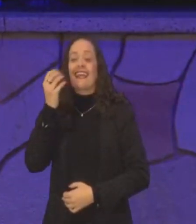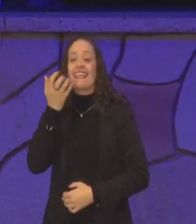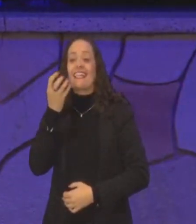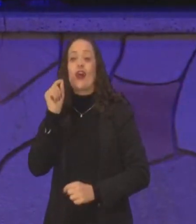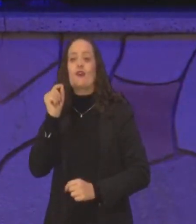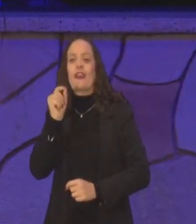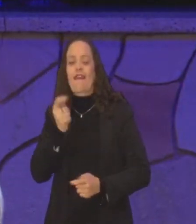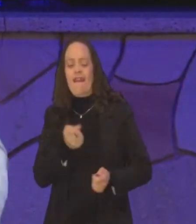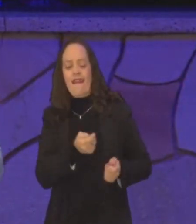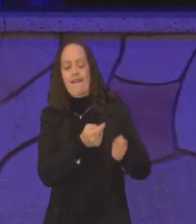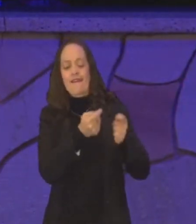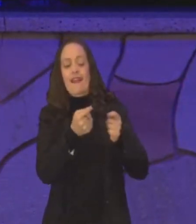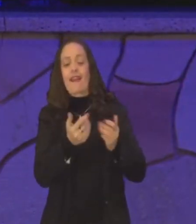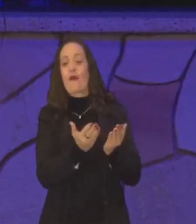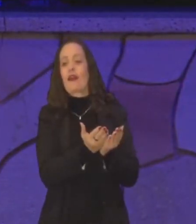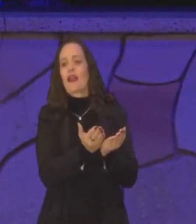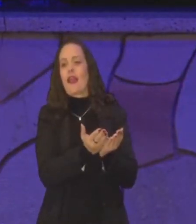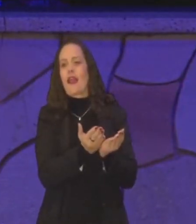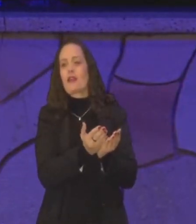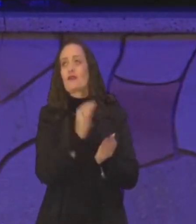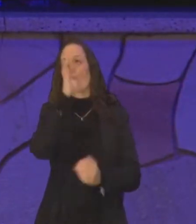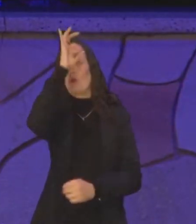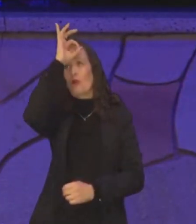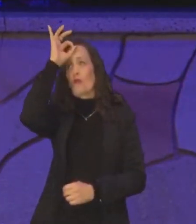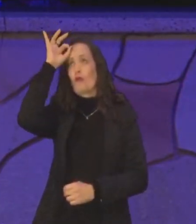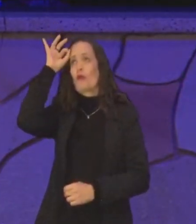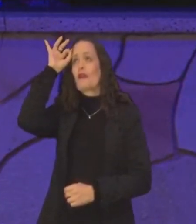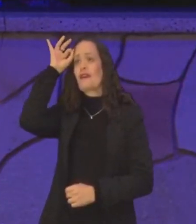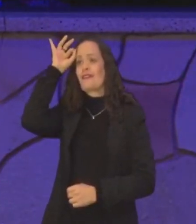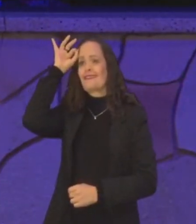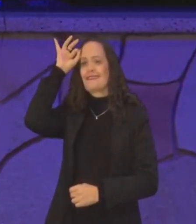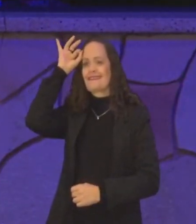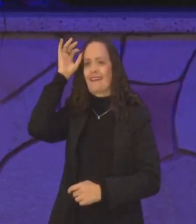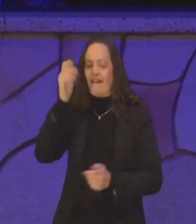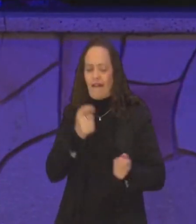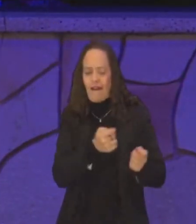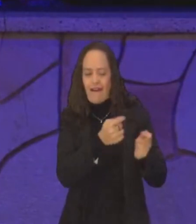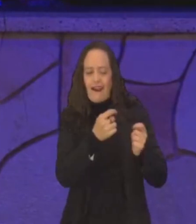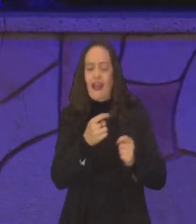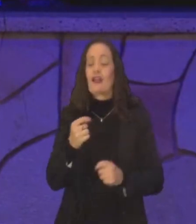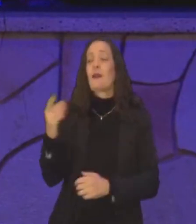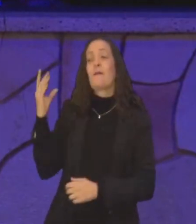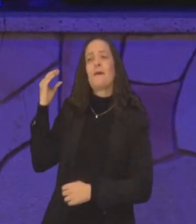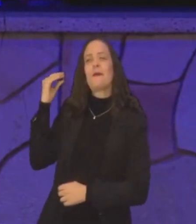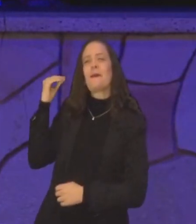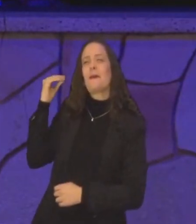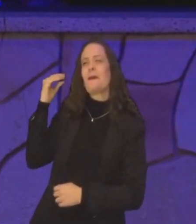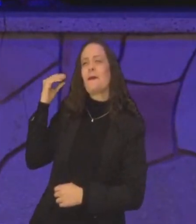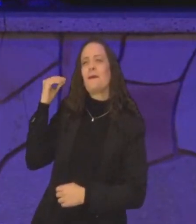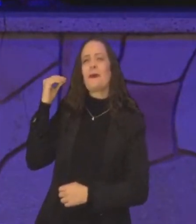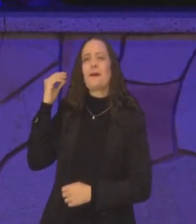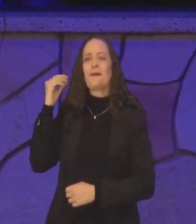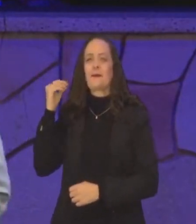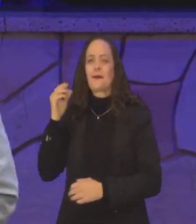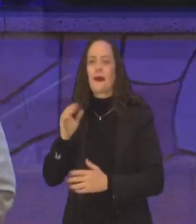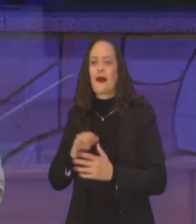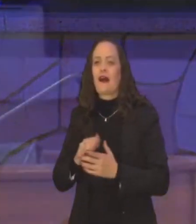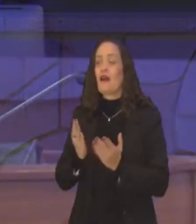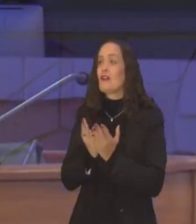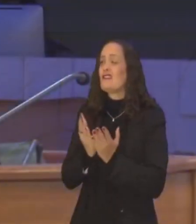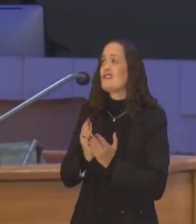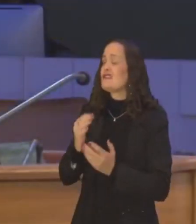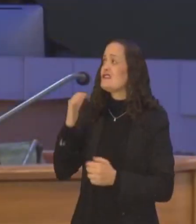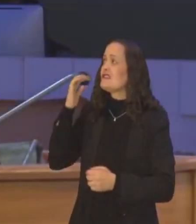vezes, ingênuos, e que aceitam aquela conversa de pé de ouvido, e que muitas vezes não